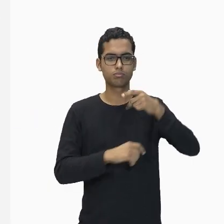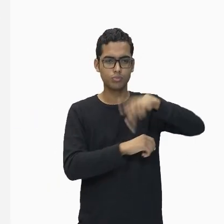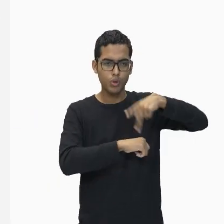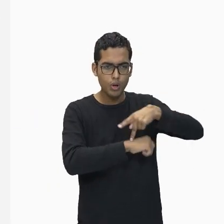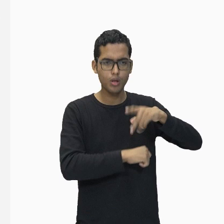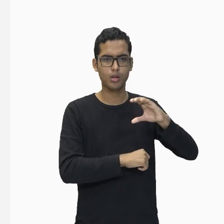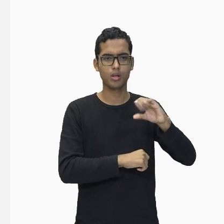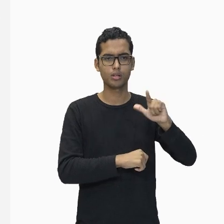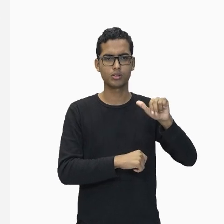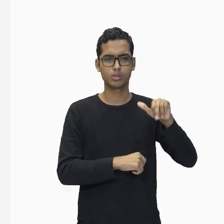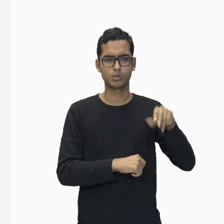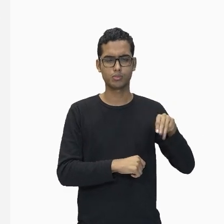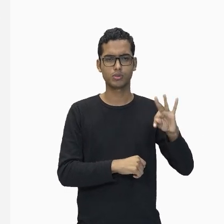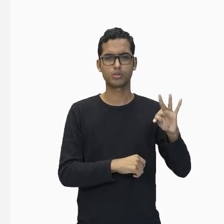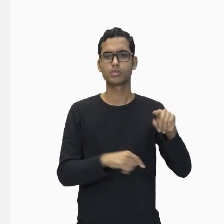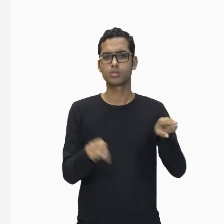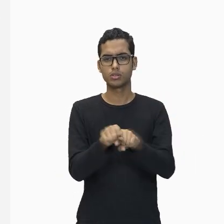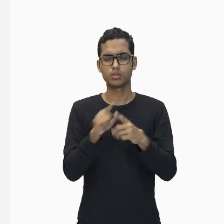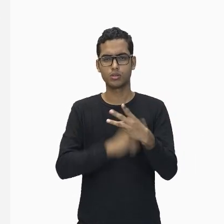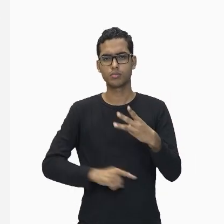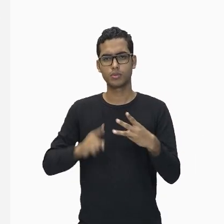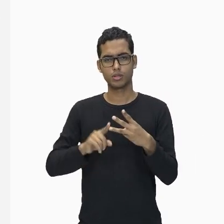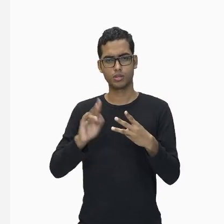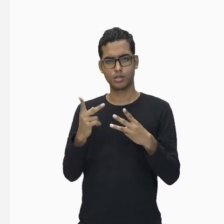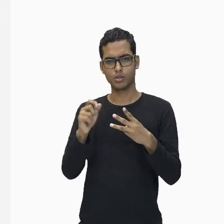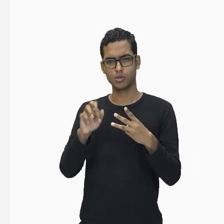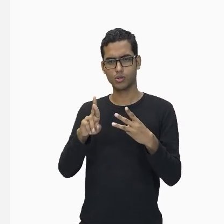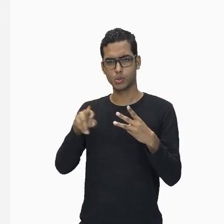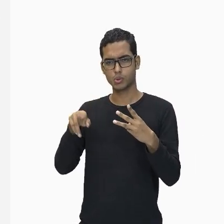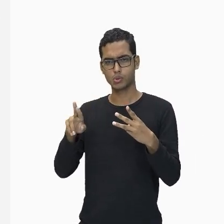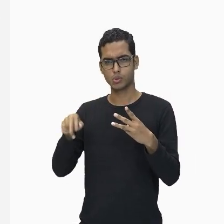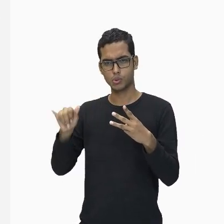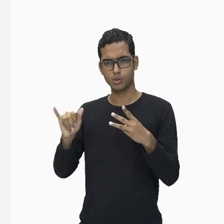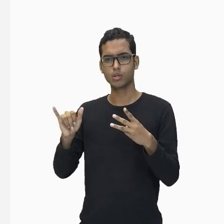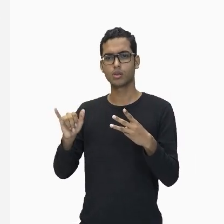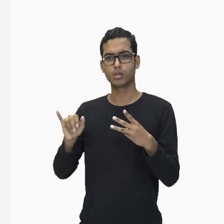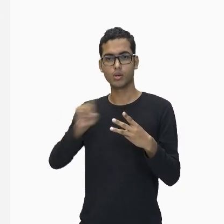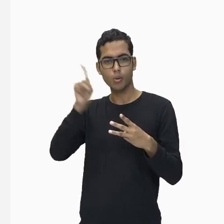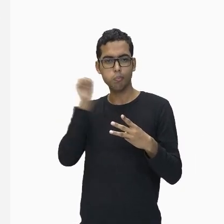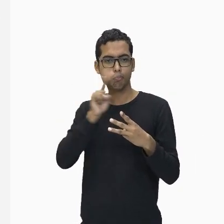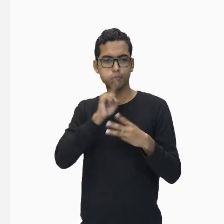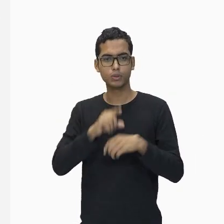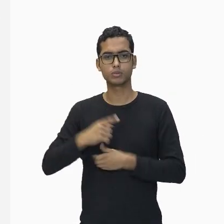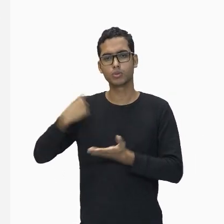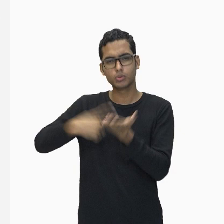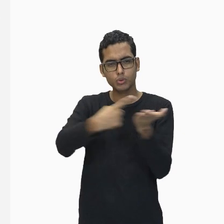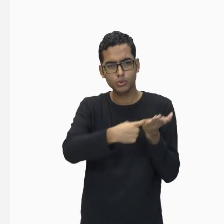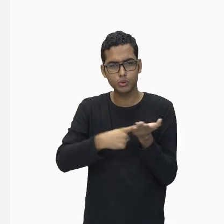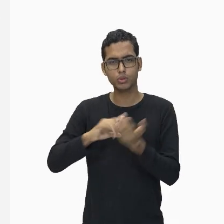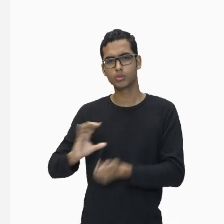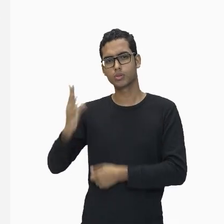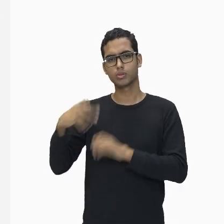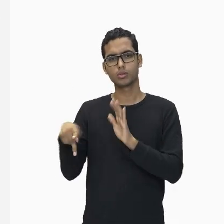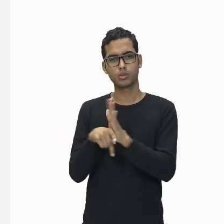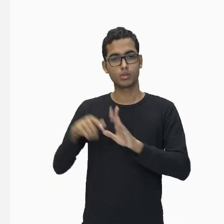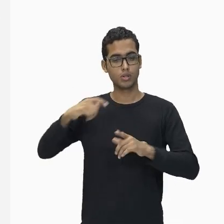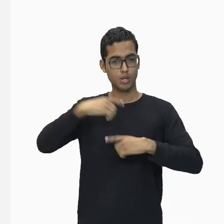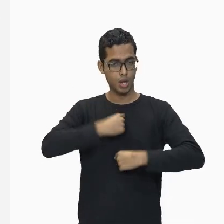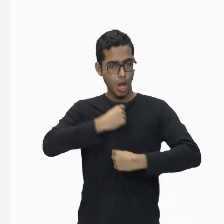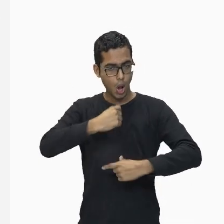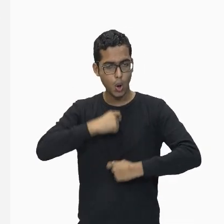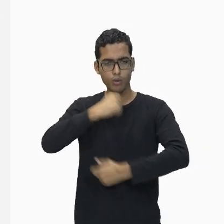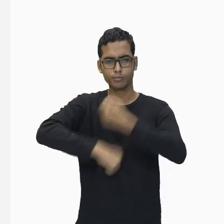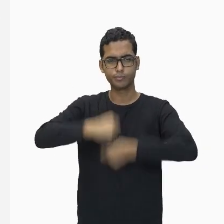A Conferência de Potsdam aconteceu em julho e agosto de 1945. Nessa reunião, a Alemanha teve